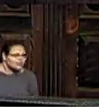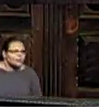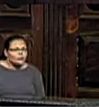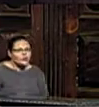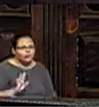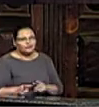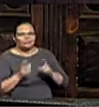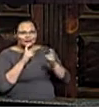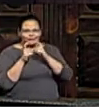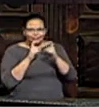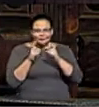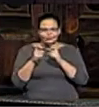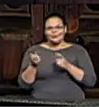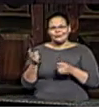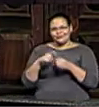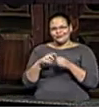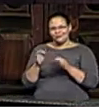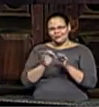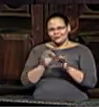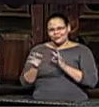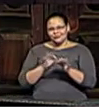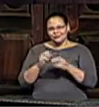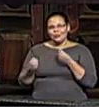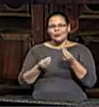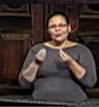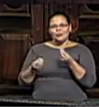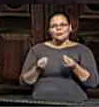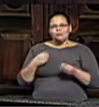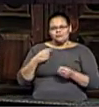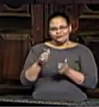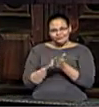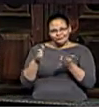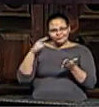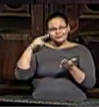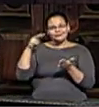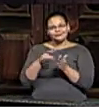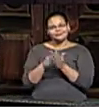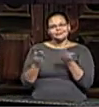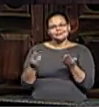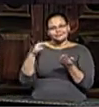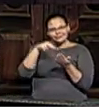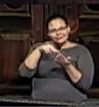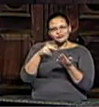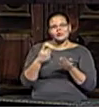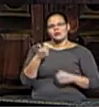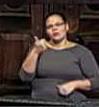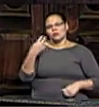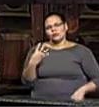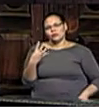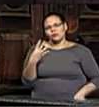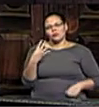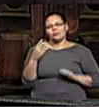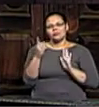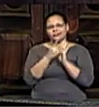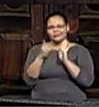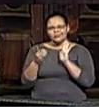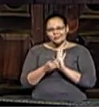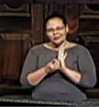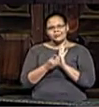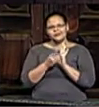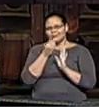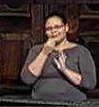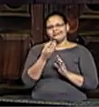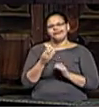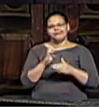fundação. Quando nós fomos, abrimos os jornais e soubemos do quê? 14 decretos de